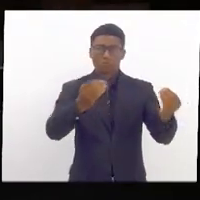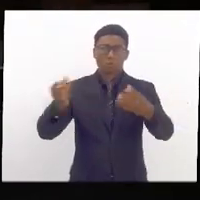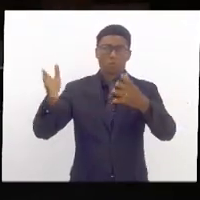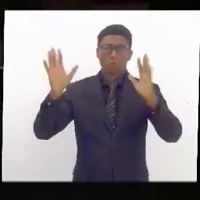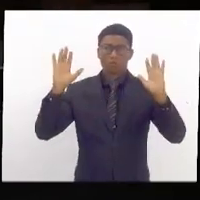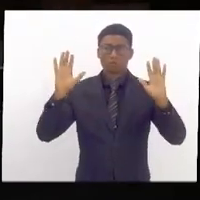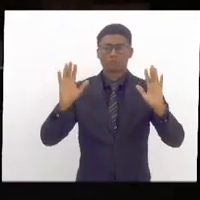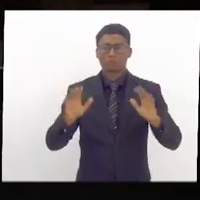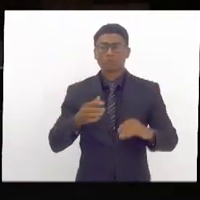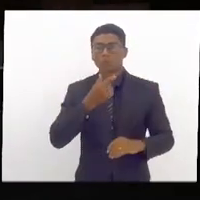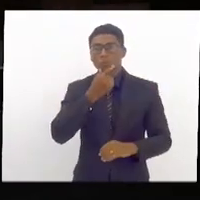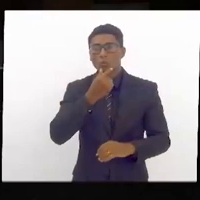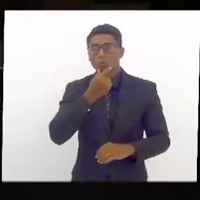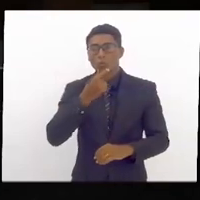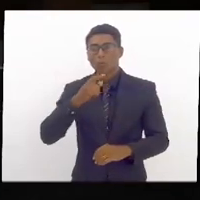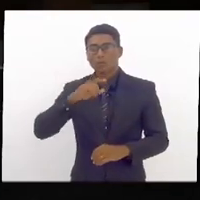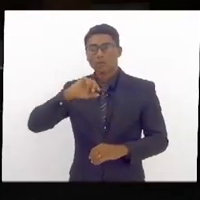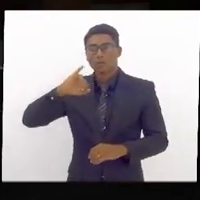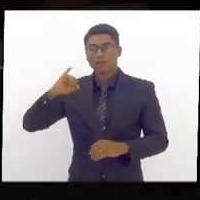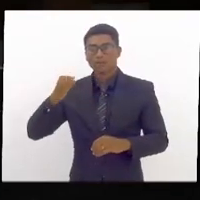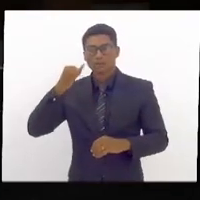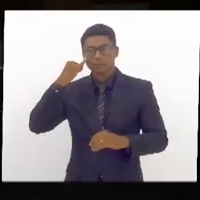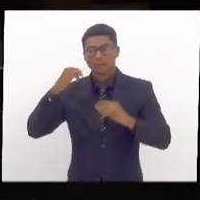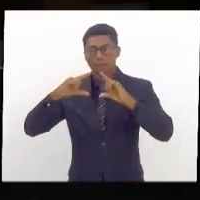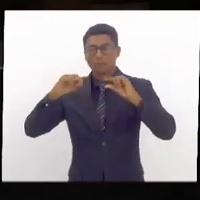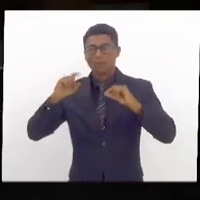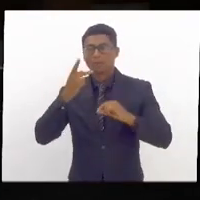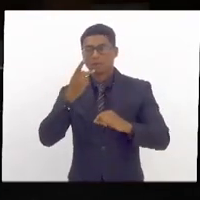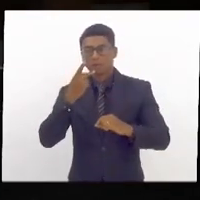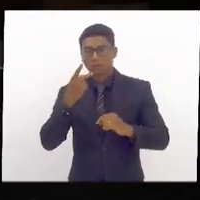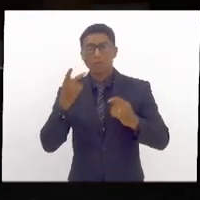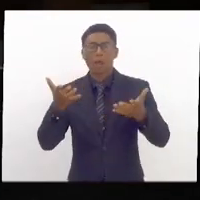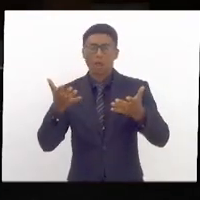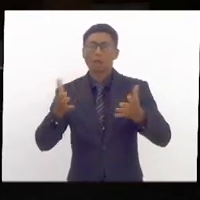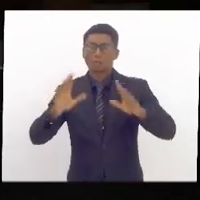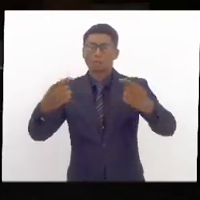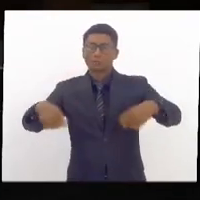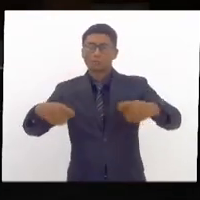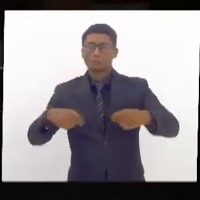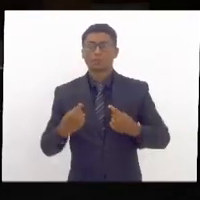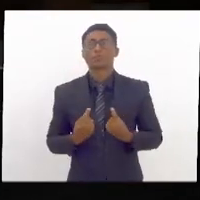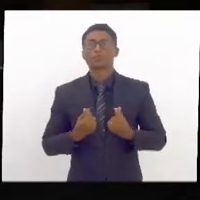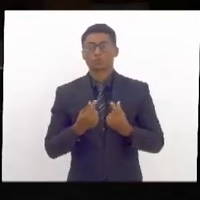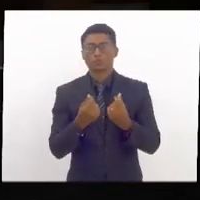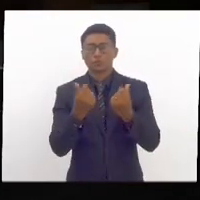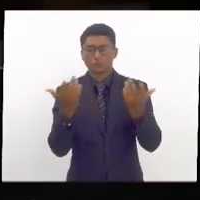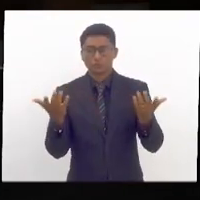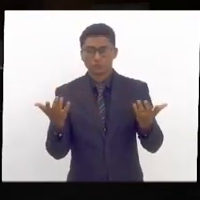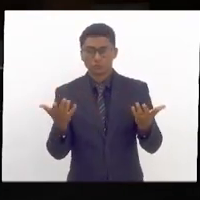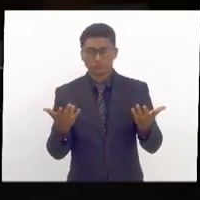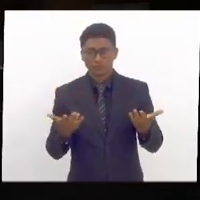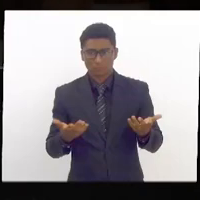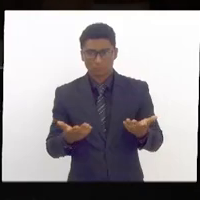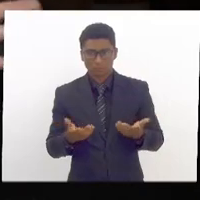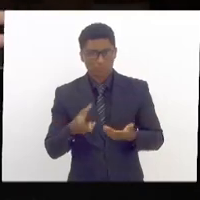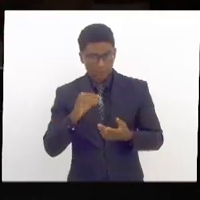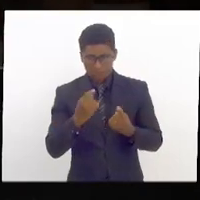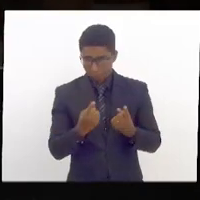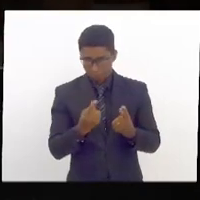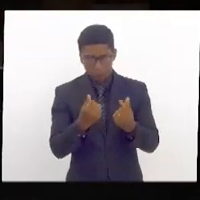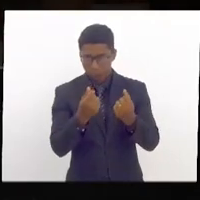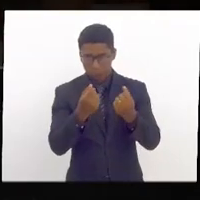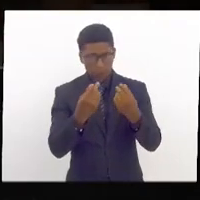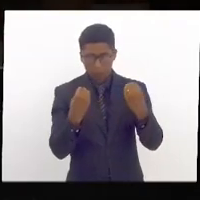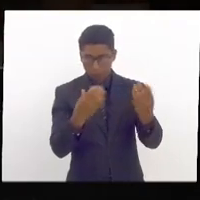japonês, sentava e falou, não, nós queremos sim, mas a gente precisa de dinheiro. Se der dinheiro, a gente funciona. Se não der dinheiro,